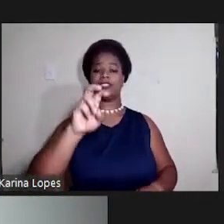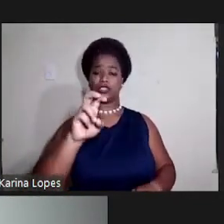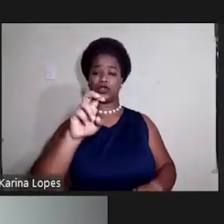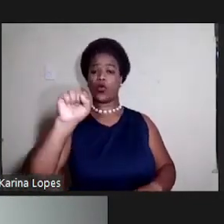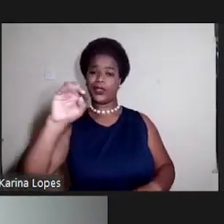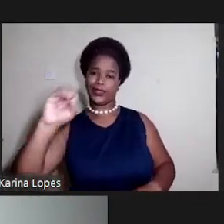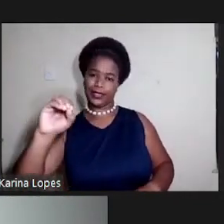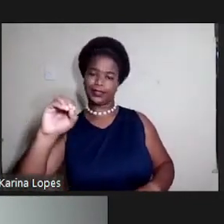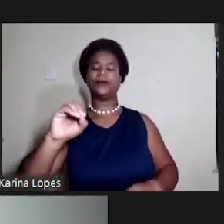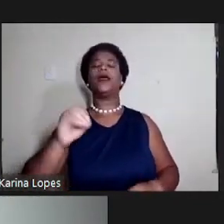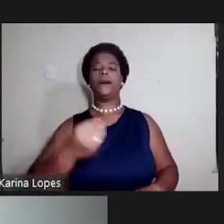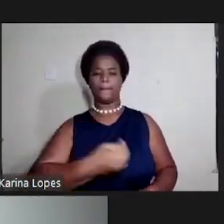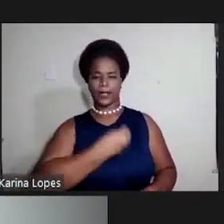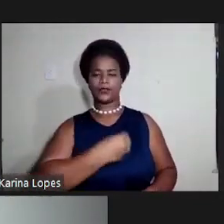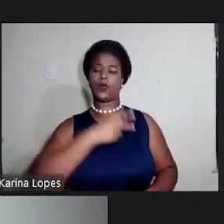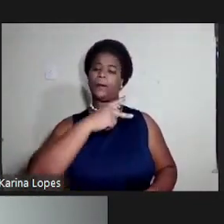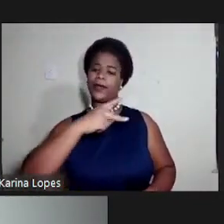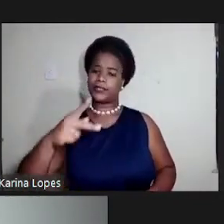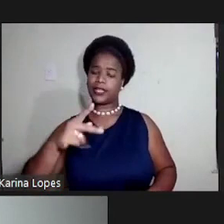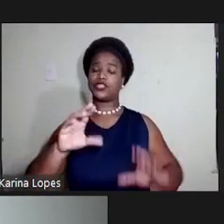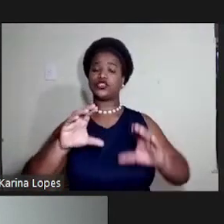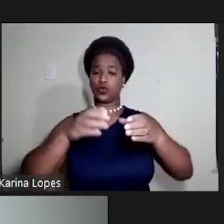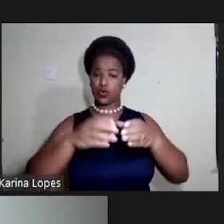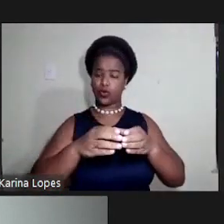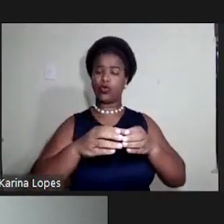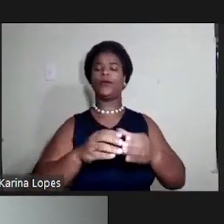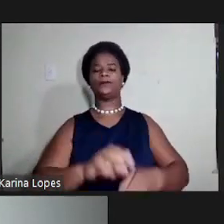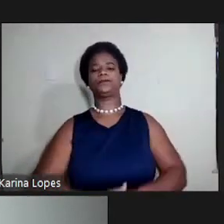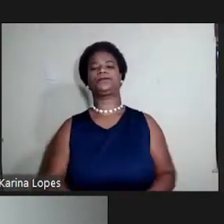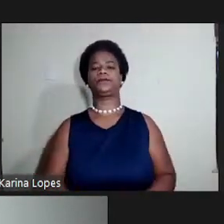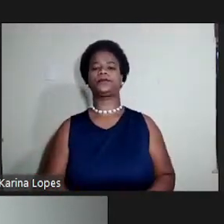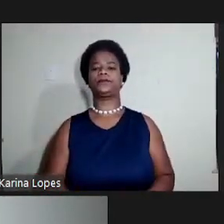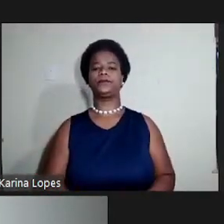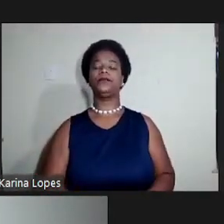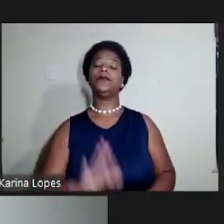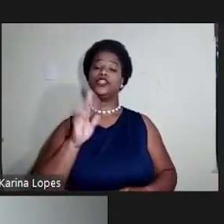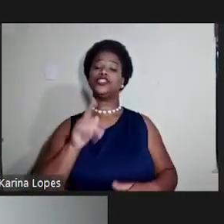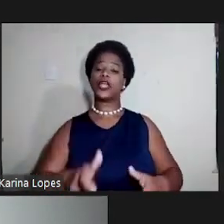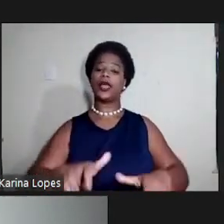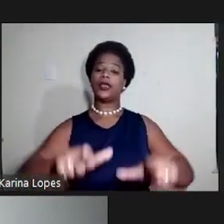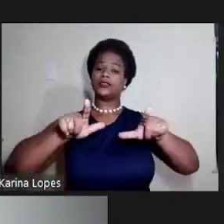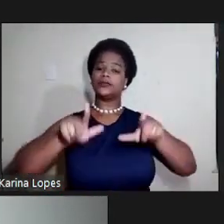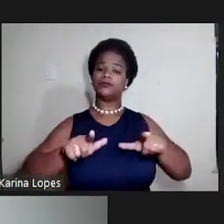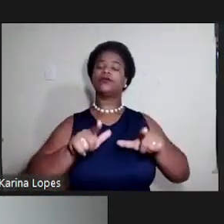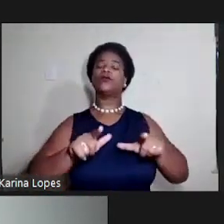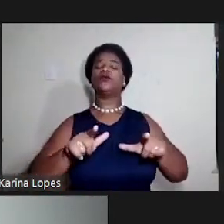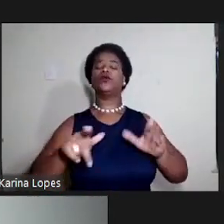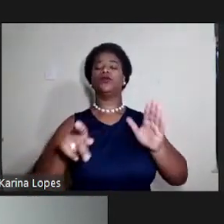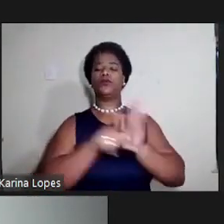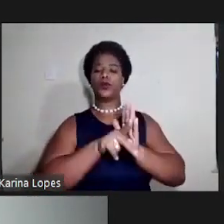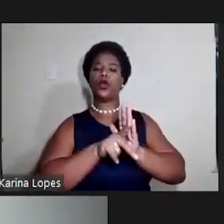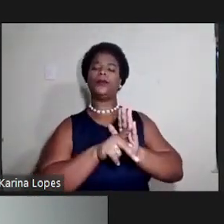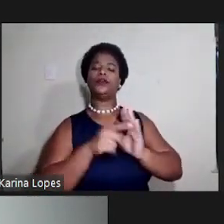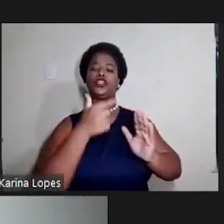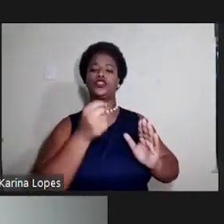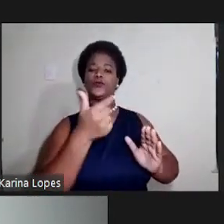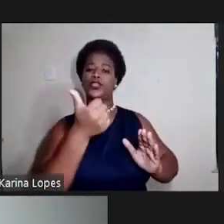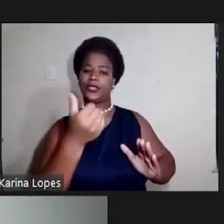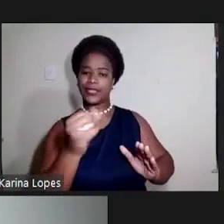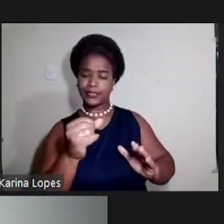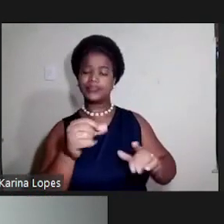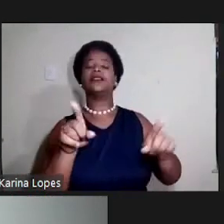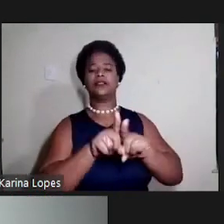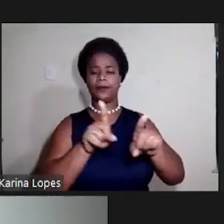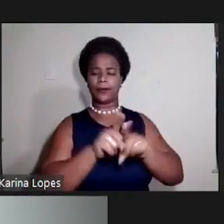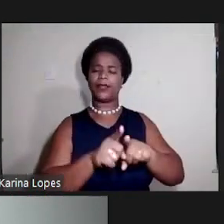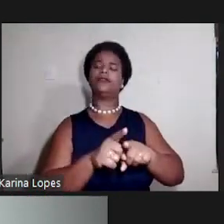da Fundação Rotária. Recebeu o título de companheiro Paul Harris em 2010. Exerceu várias